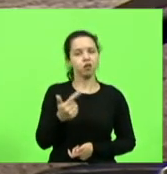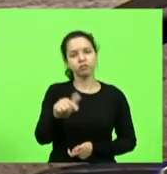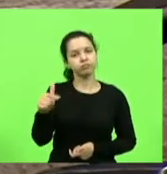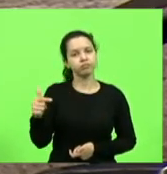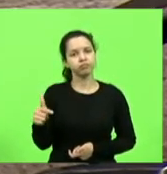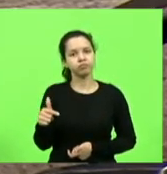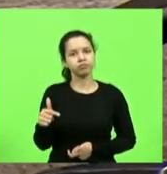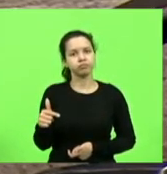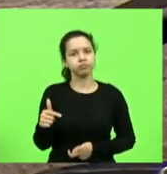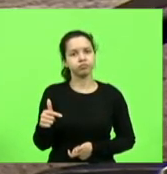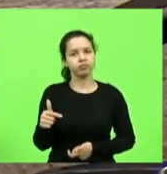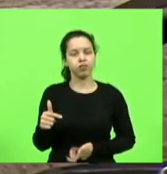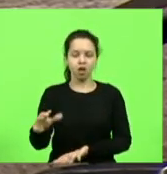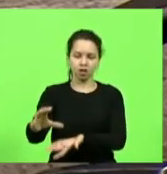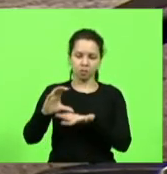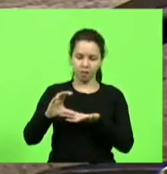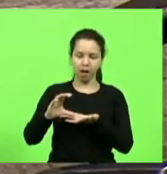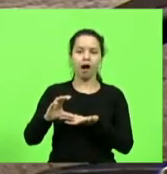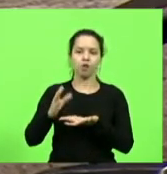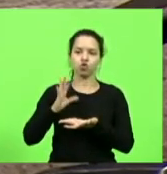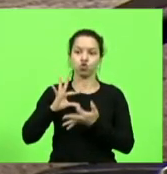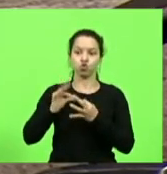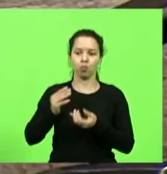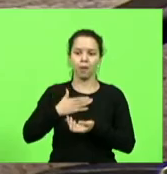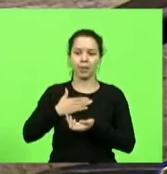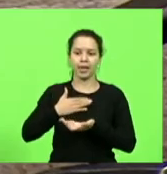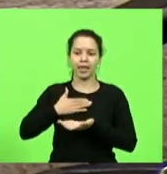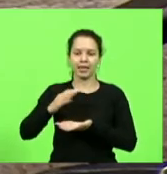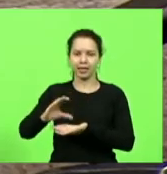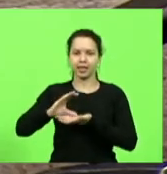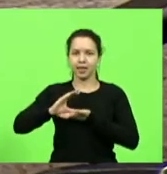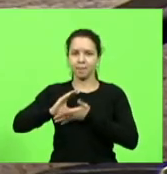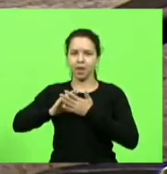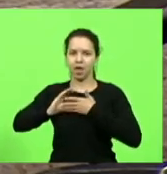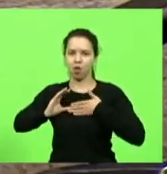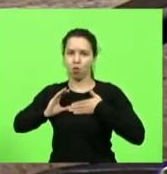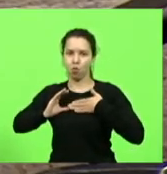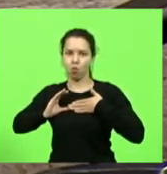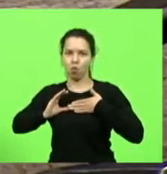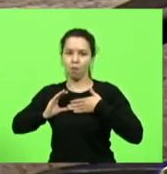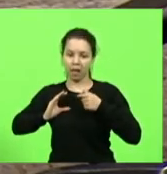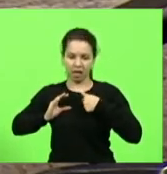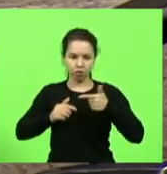receber, tudo para mim. Na hora de eu fazer a minha parte, não.